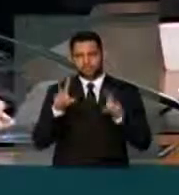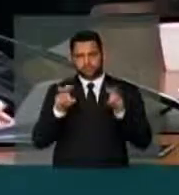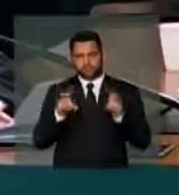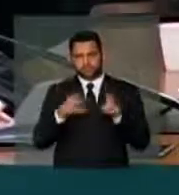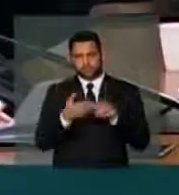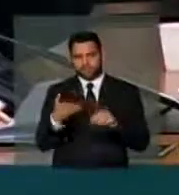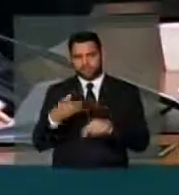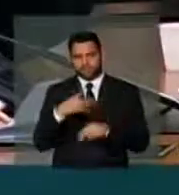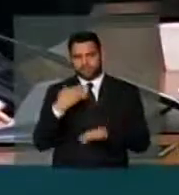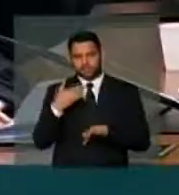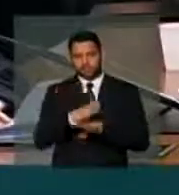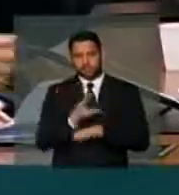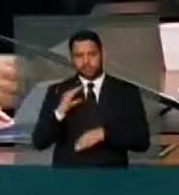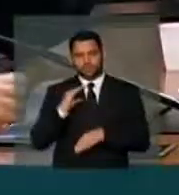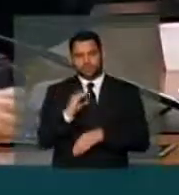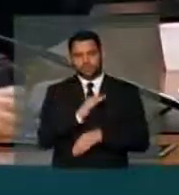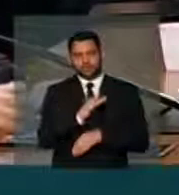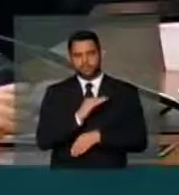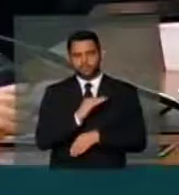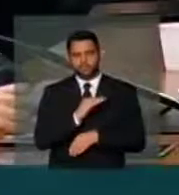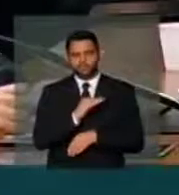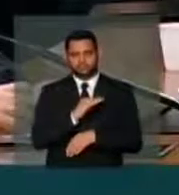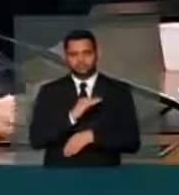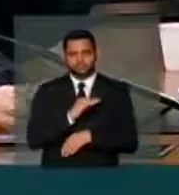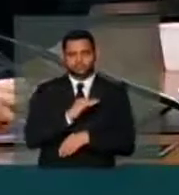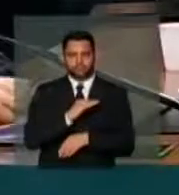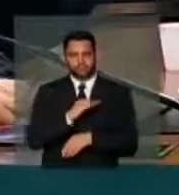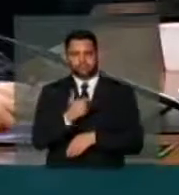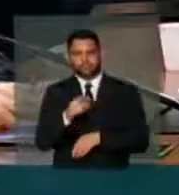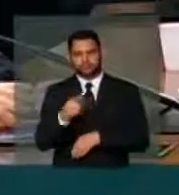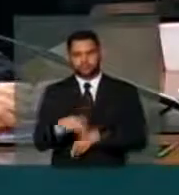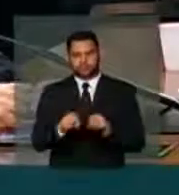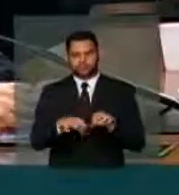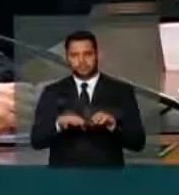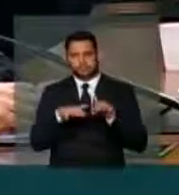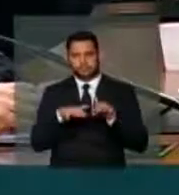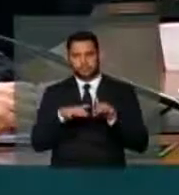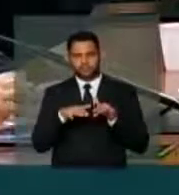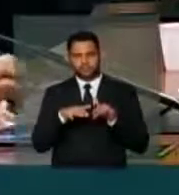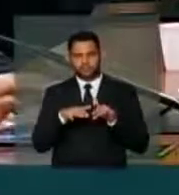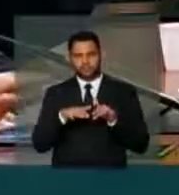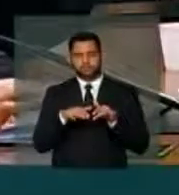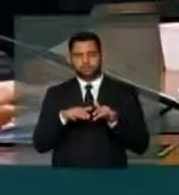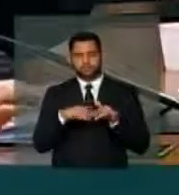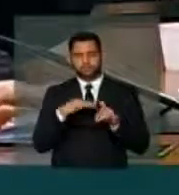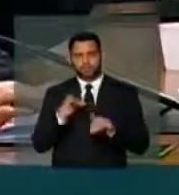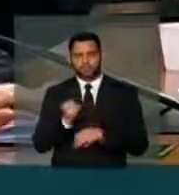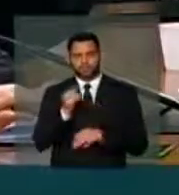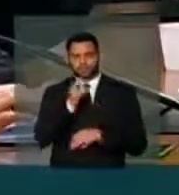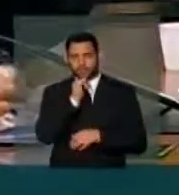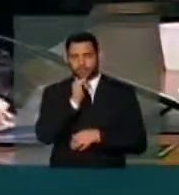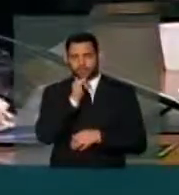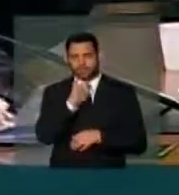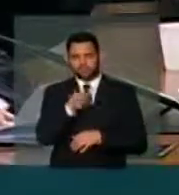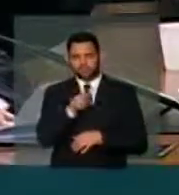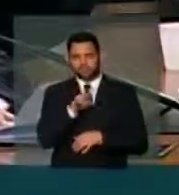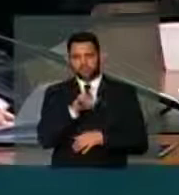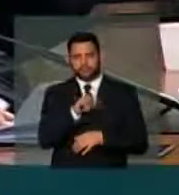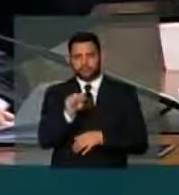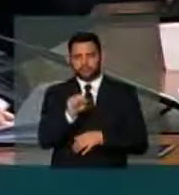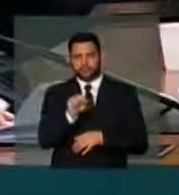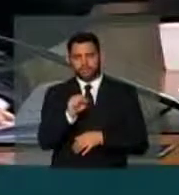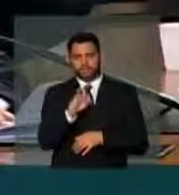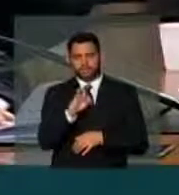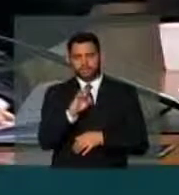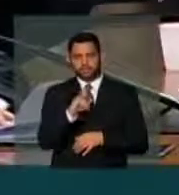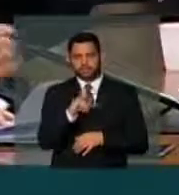assunto, que foi lá na comissão, não foi neste plenário. Vou aproveitar o exemplo de Joinville, que Tebaldi